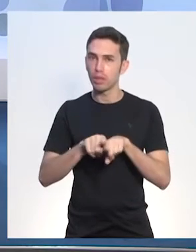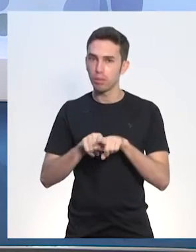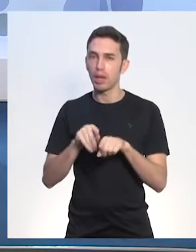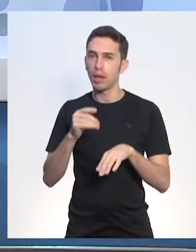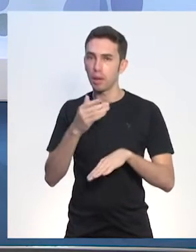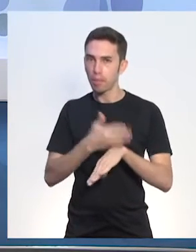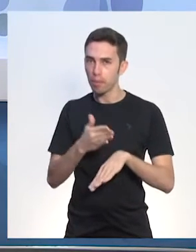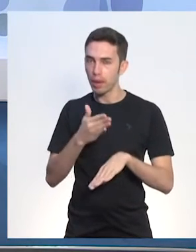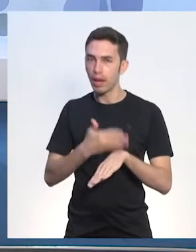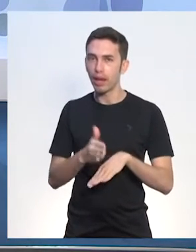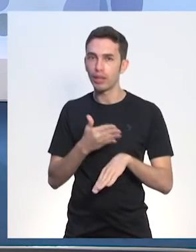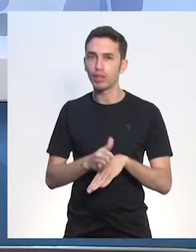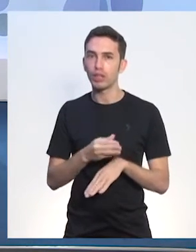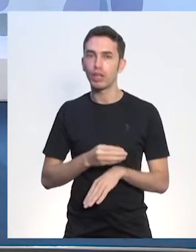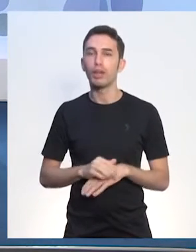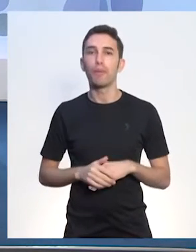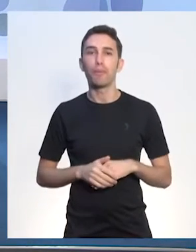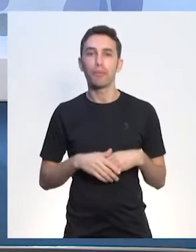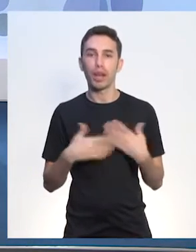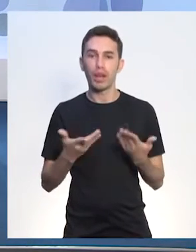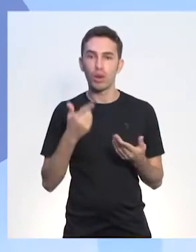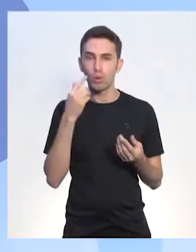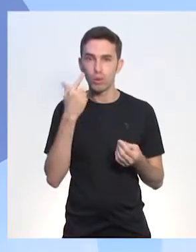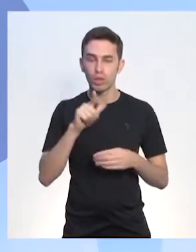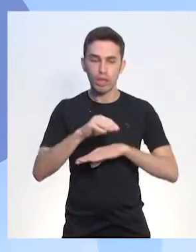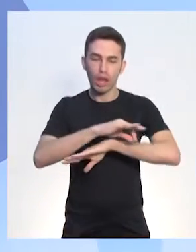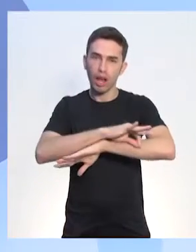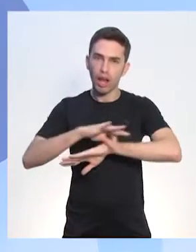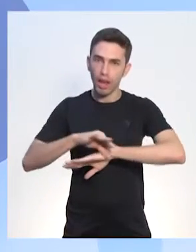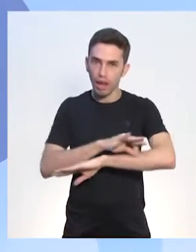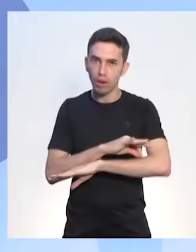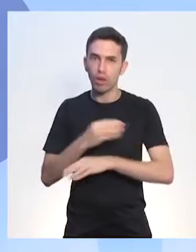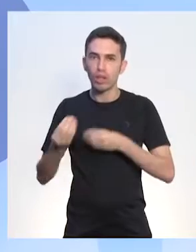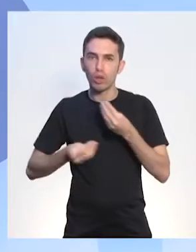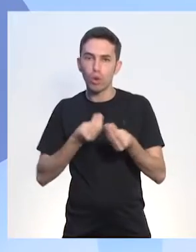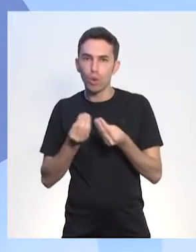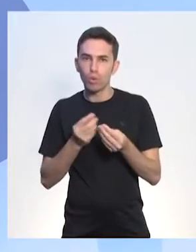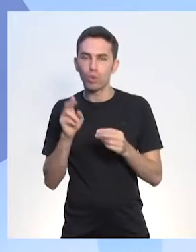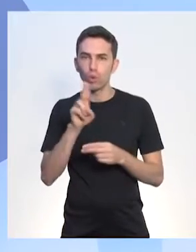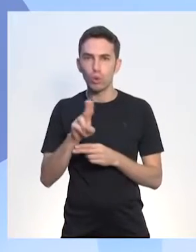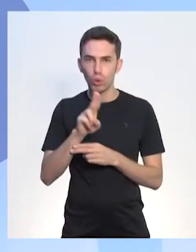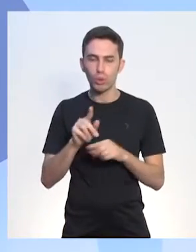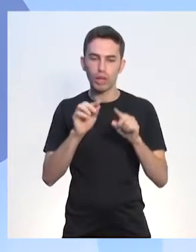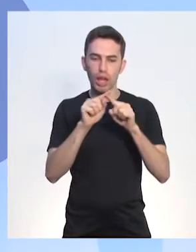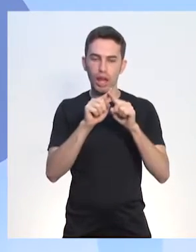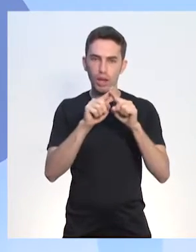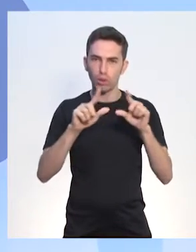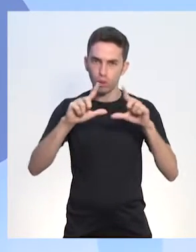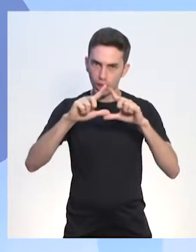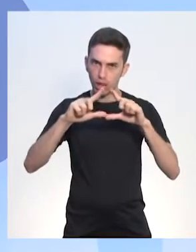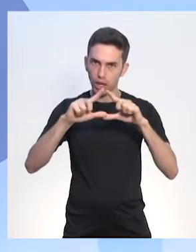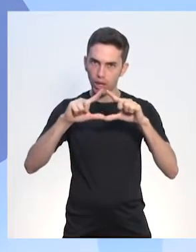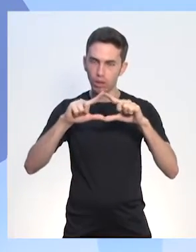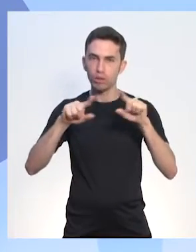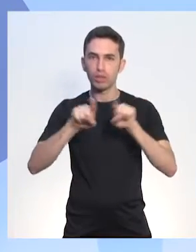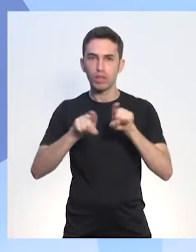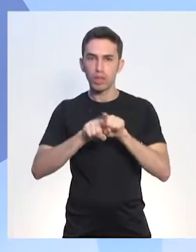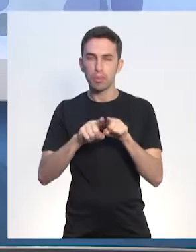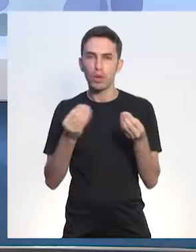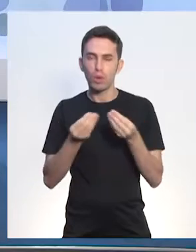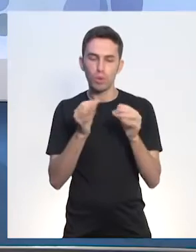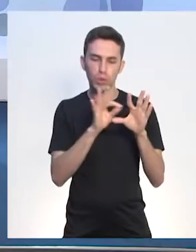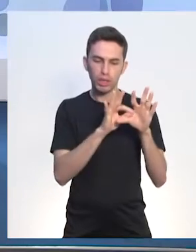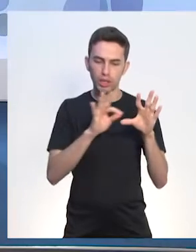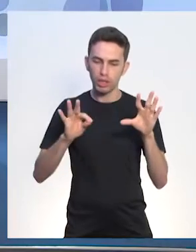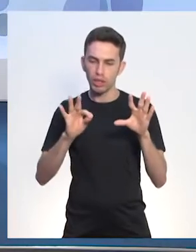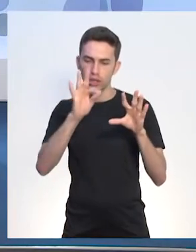Construção com régua e compasso, a demonstração da condição de existência do triângulo com relação à medida dos lados, né? E na última duas